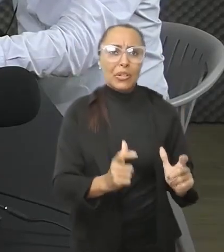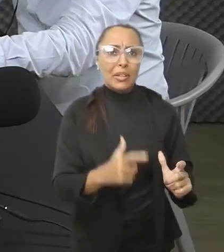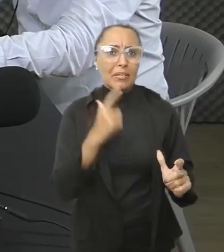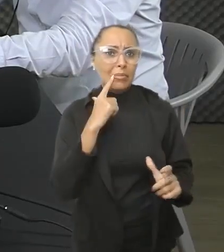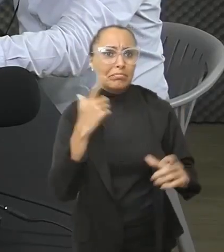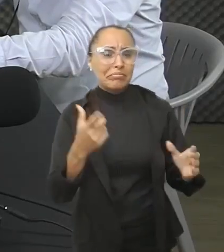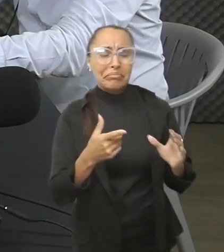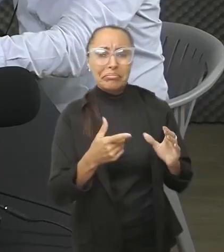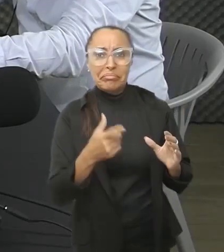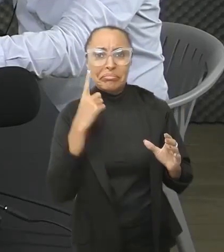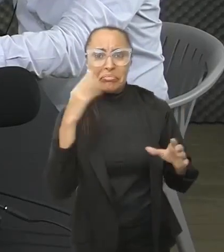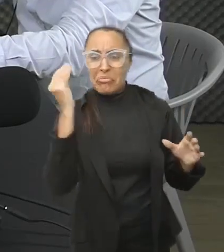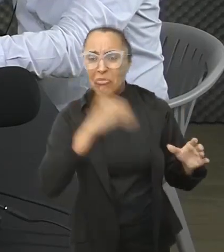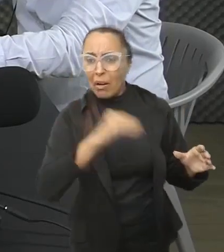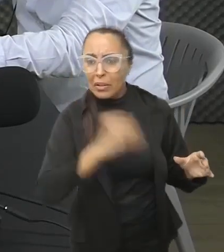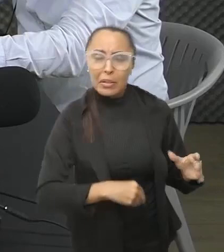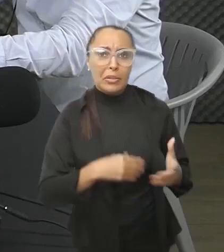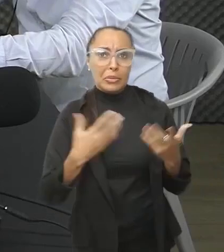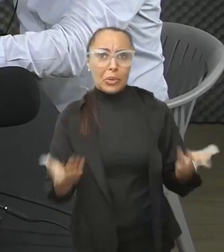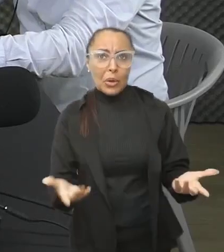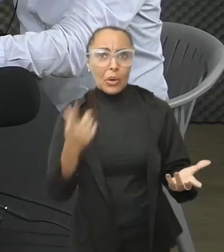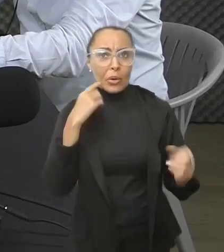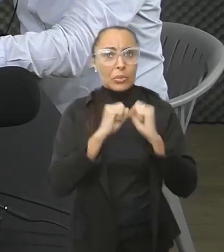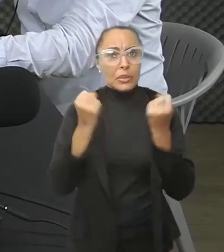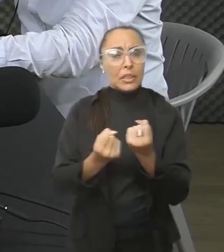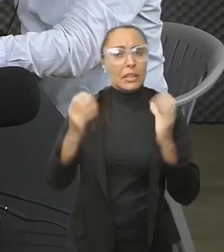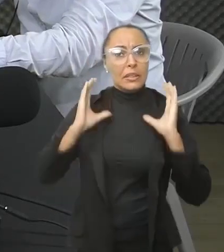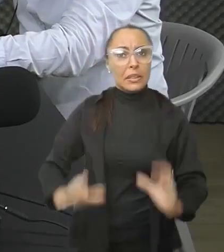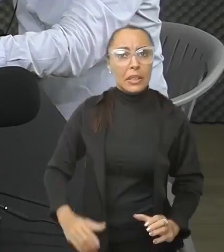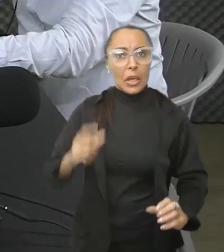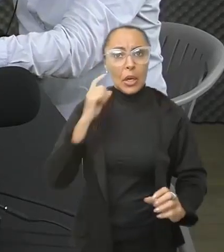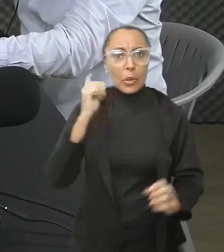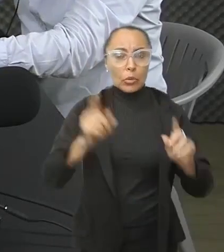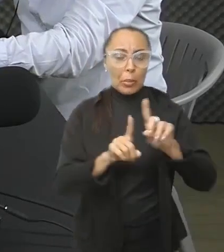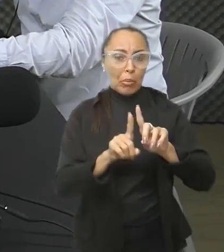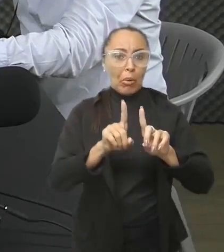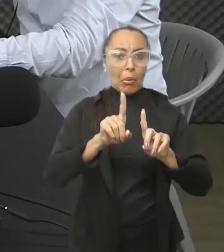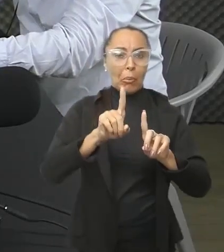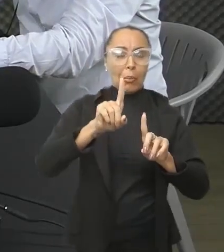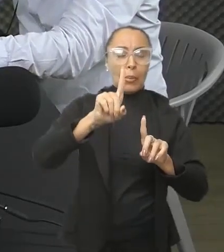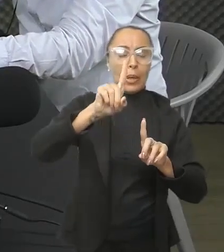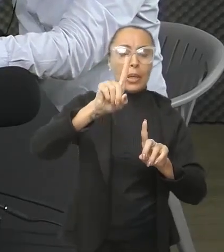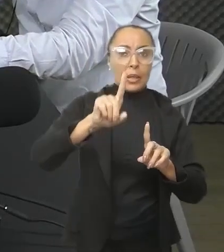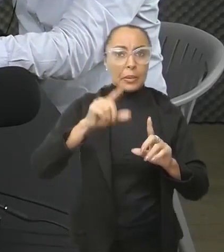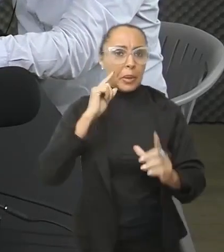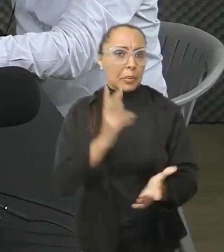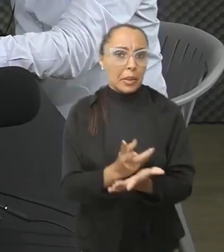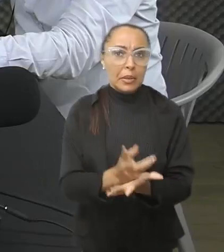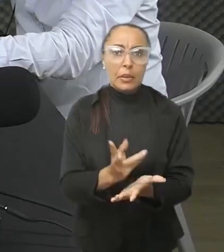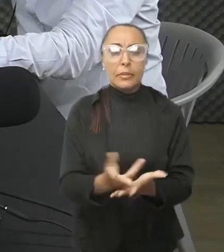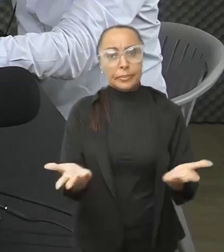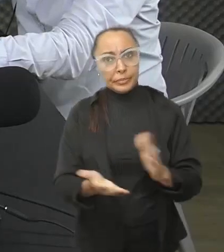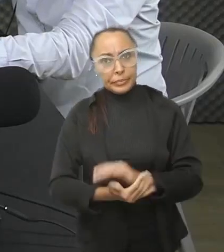enquanto sociedade civil, que os números aí aumentam, diminuem, mas permanecem números. Então, o que é que